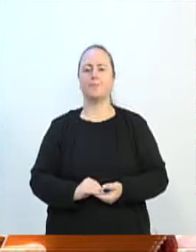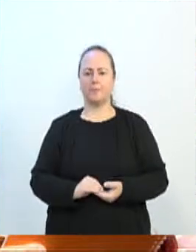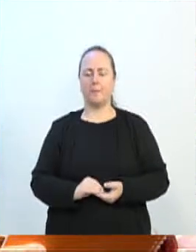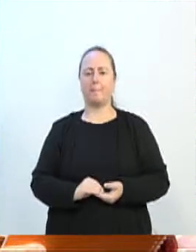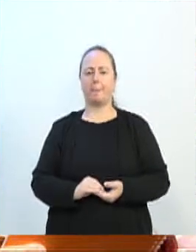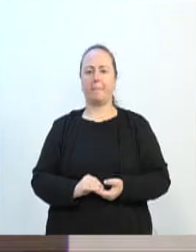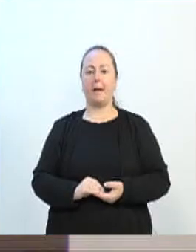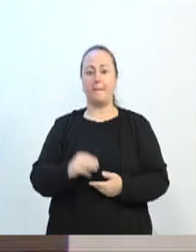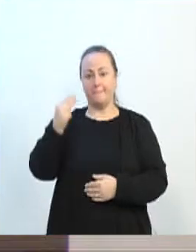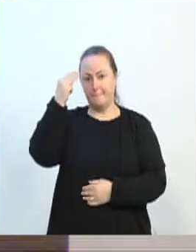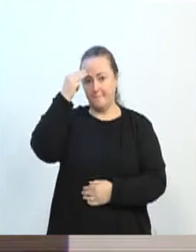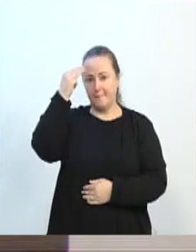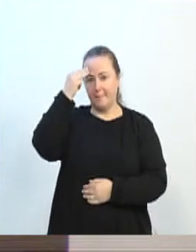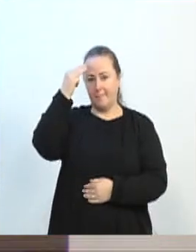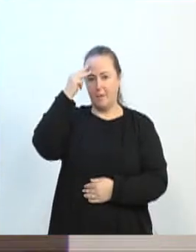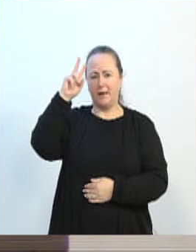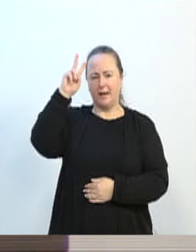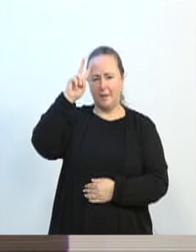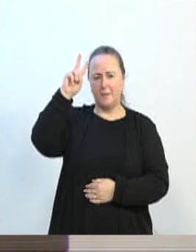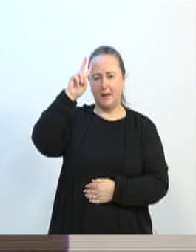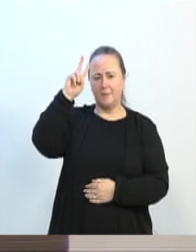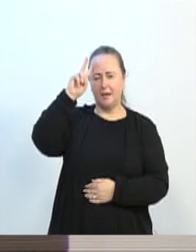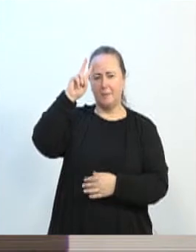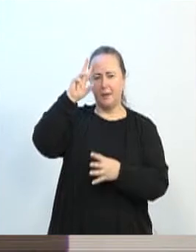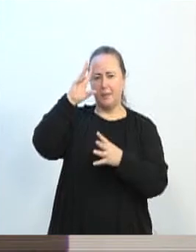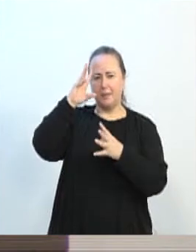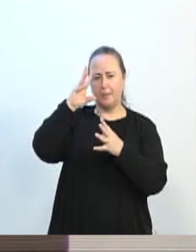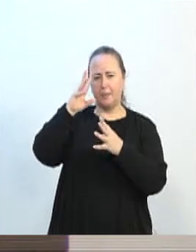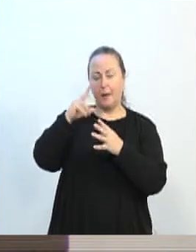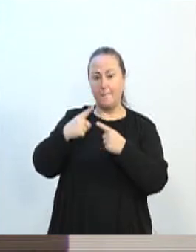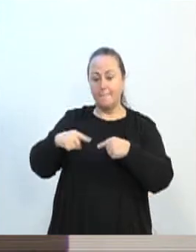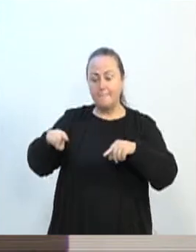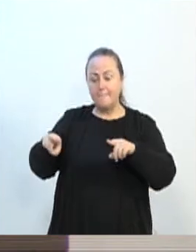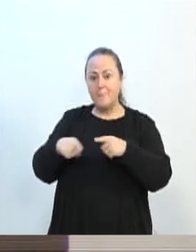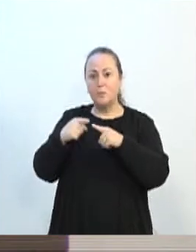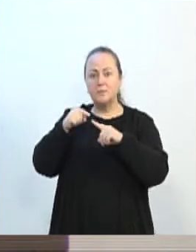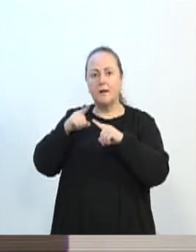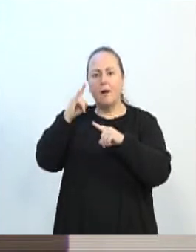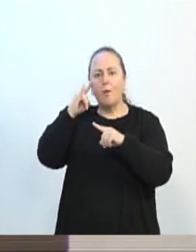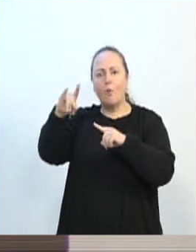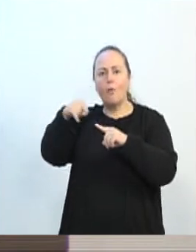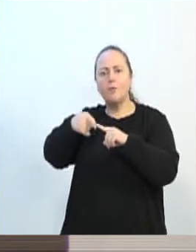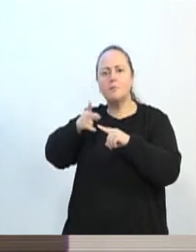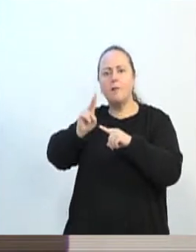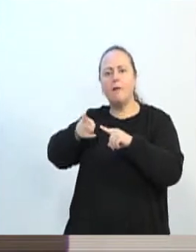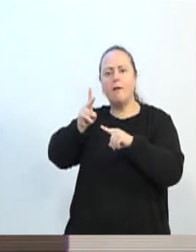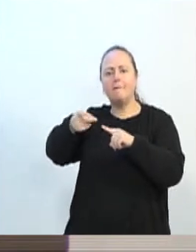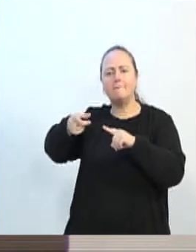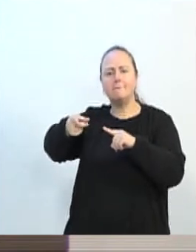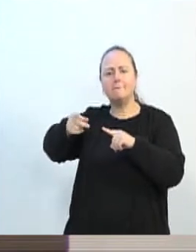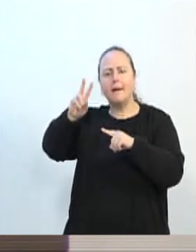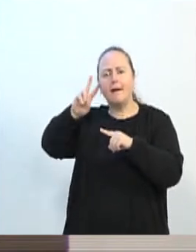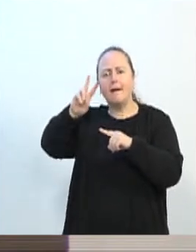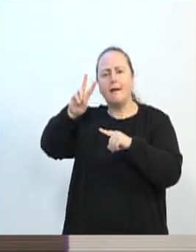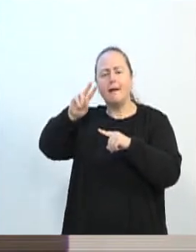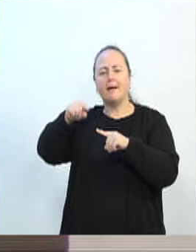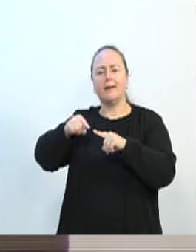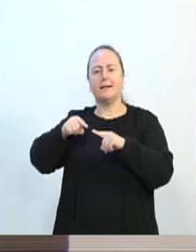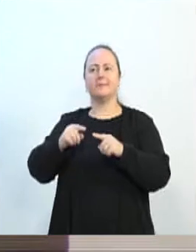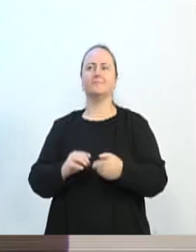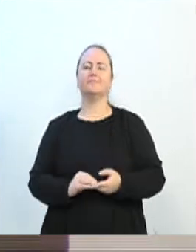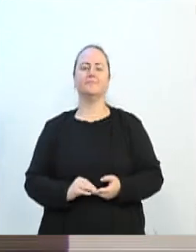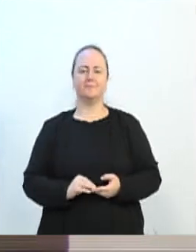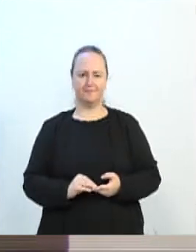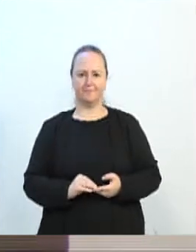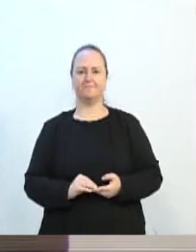humano. Então, resgatar momentos, experiências vividas no passado por uma pessoa, atraria